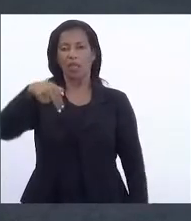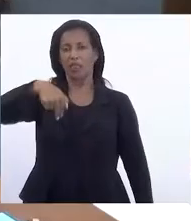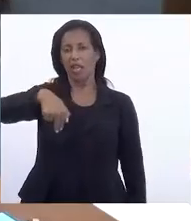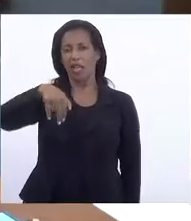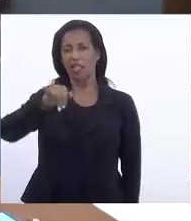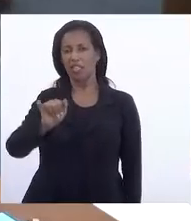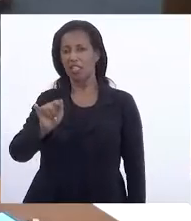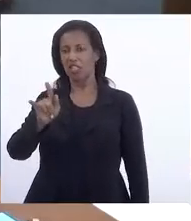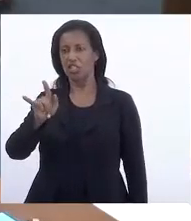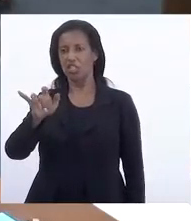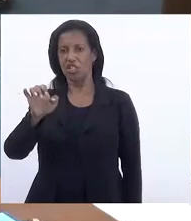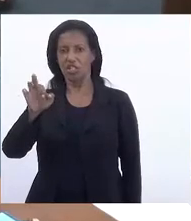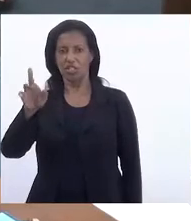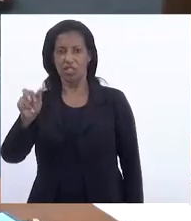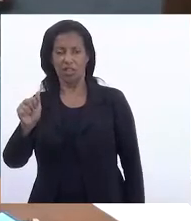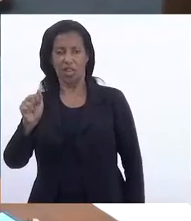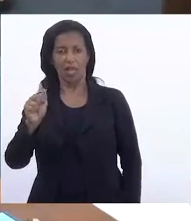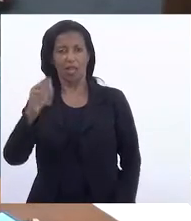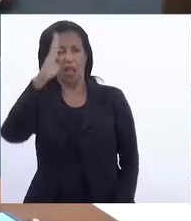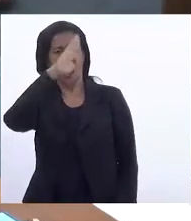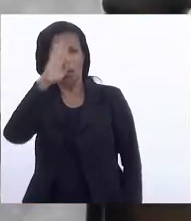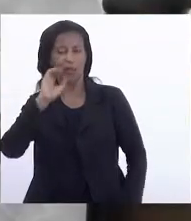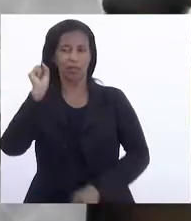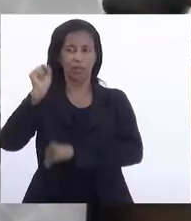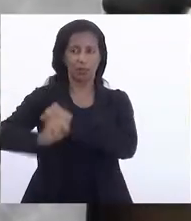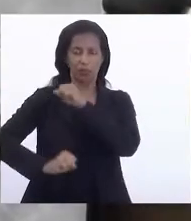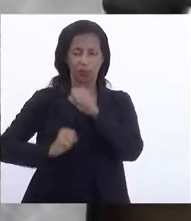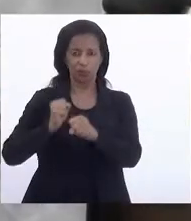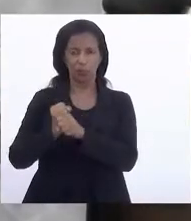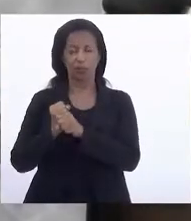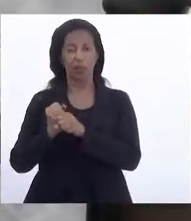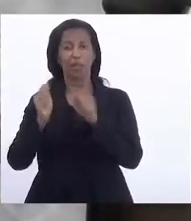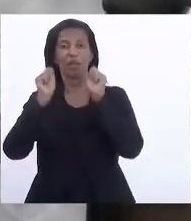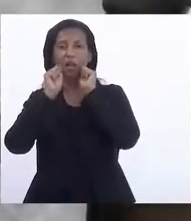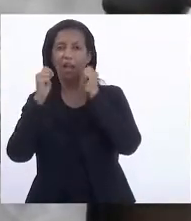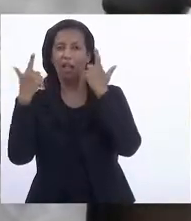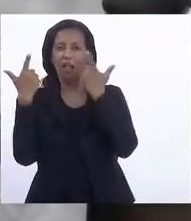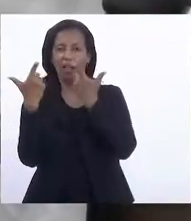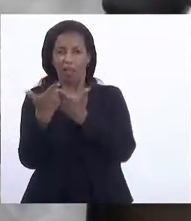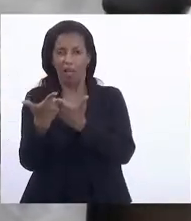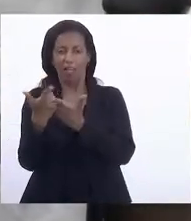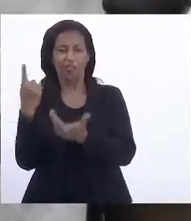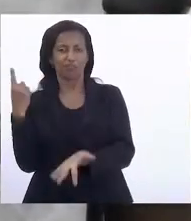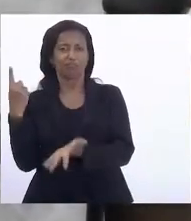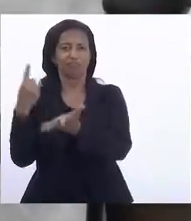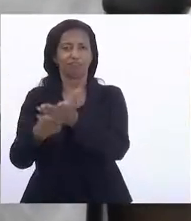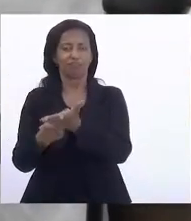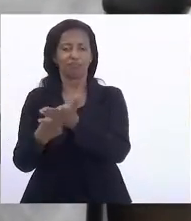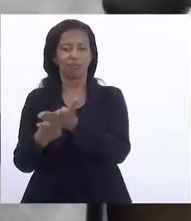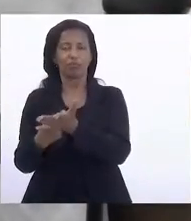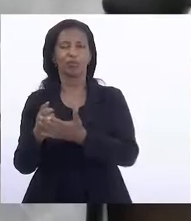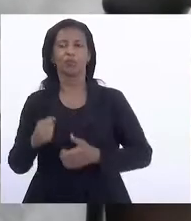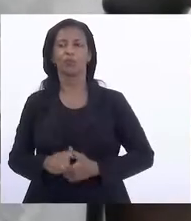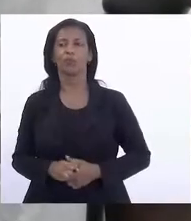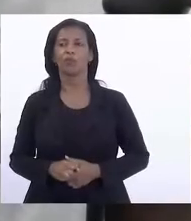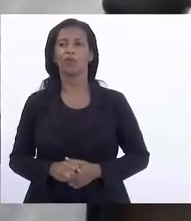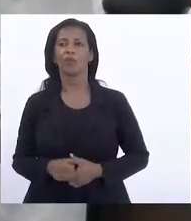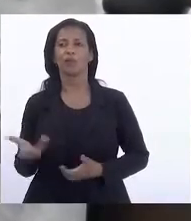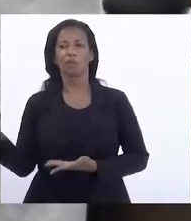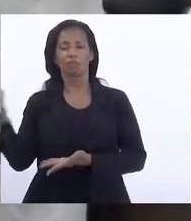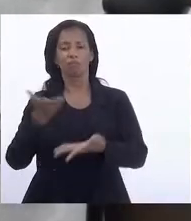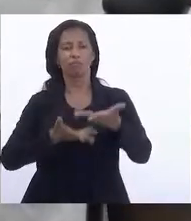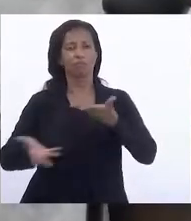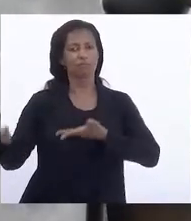ao Brasil no ano que vem e a LERJ sediará esse encontro porque a gente entende